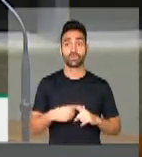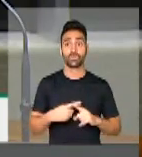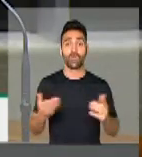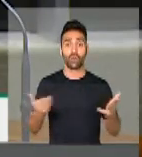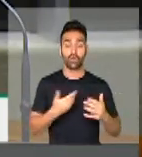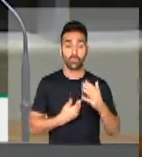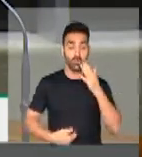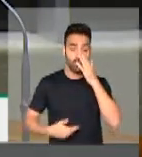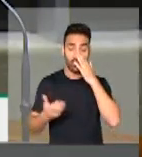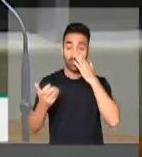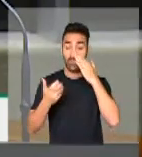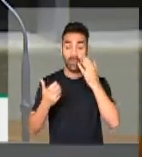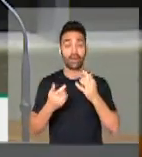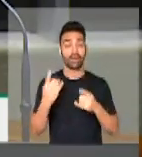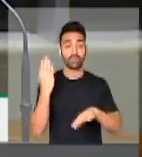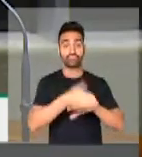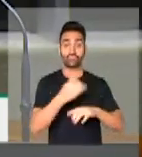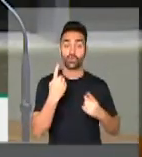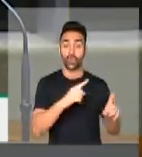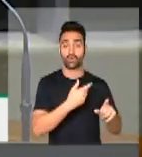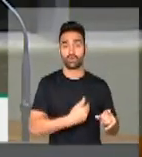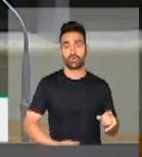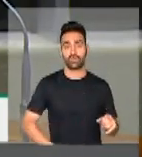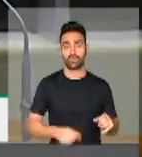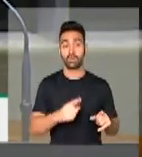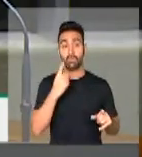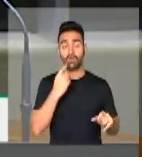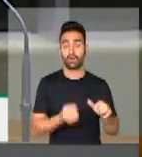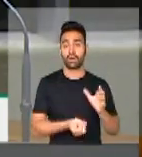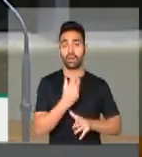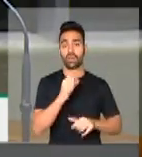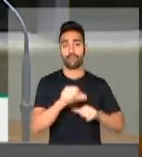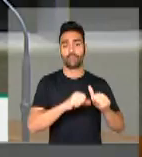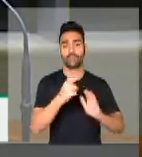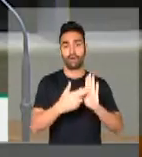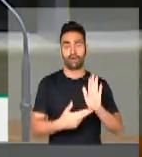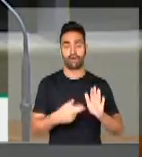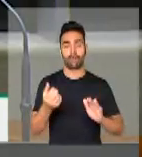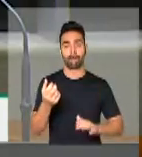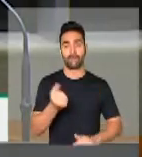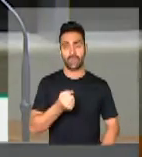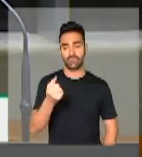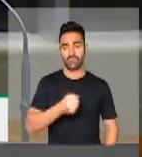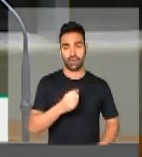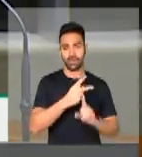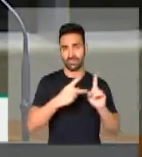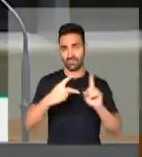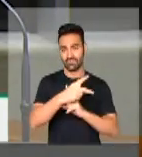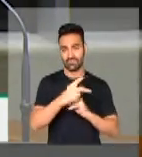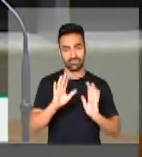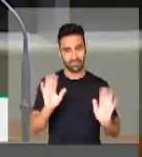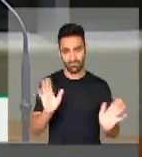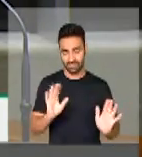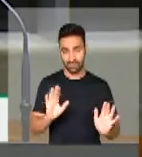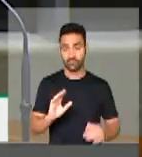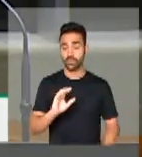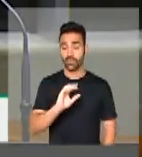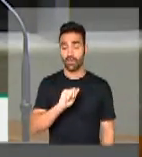agora usa como argumento para implantar a reforma da Previdência. Uma carreira de